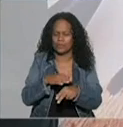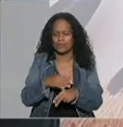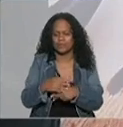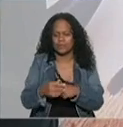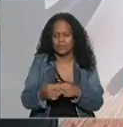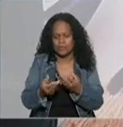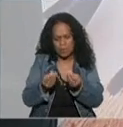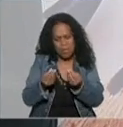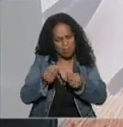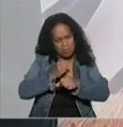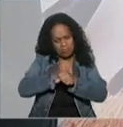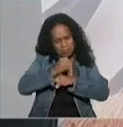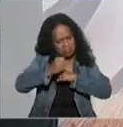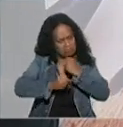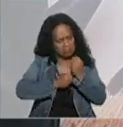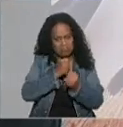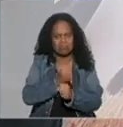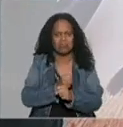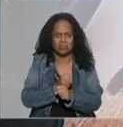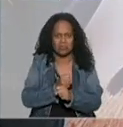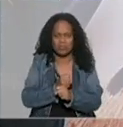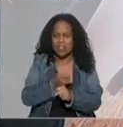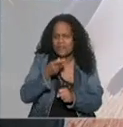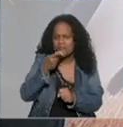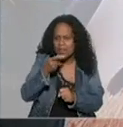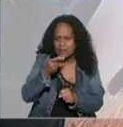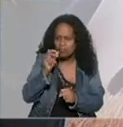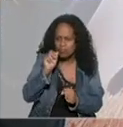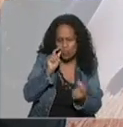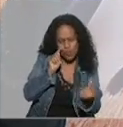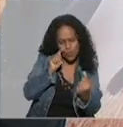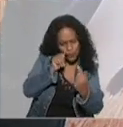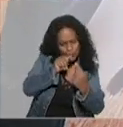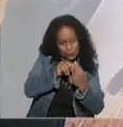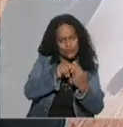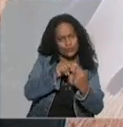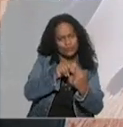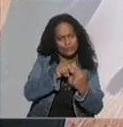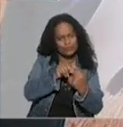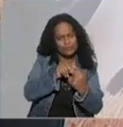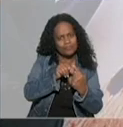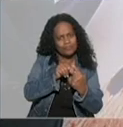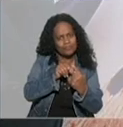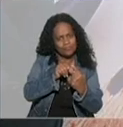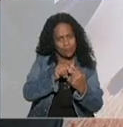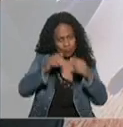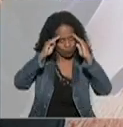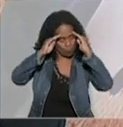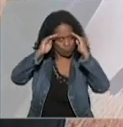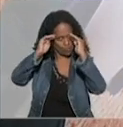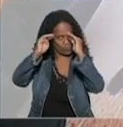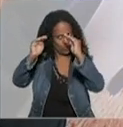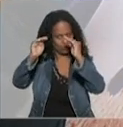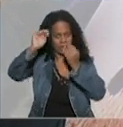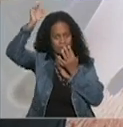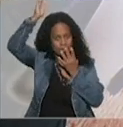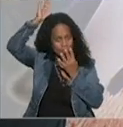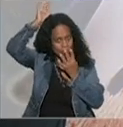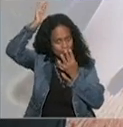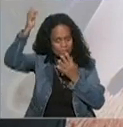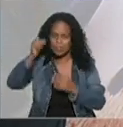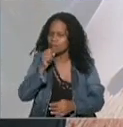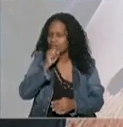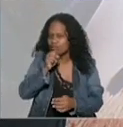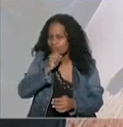anos. Que fale sobre essa questão... do respeito do índio ao idoso, porque a gente tocou em vários